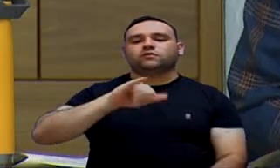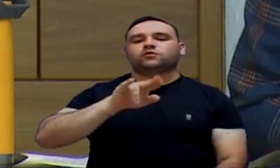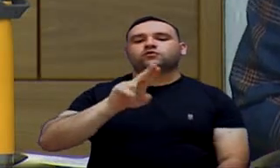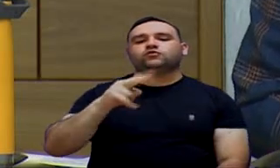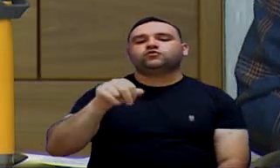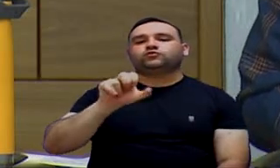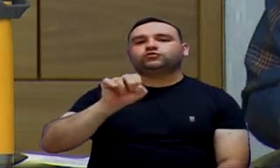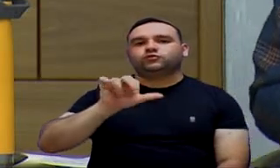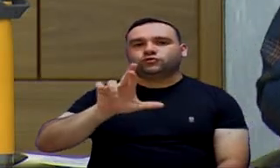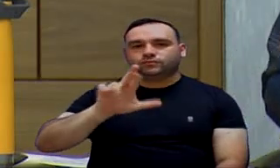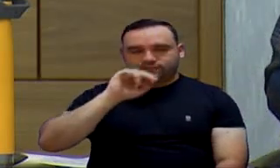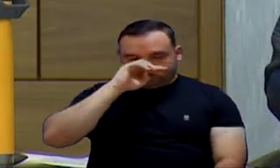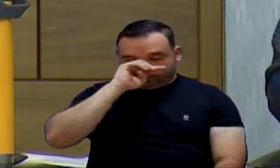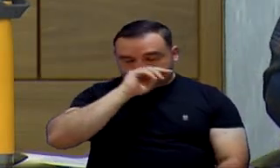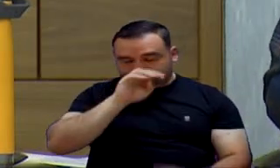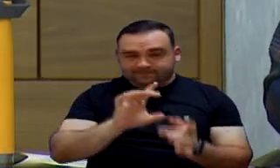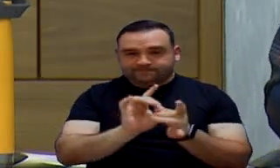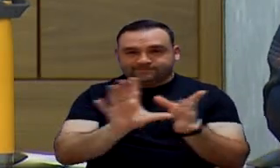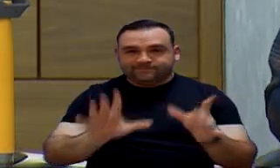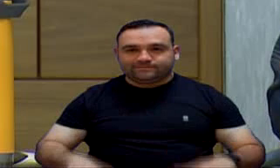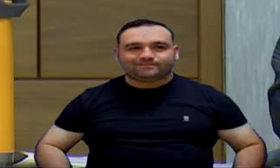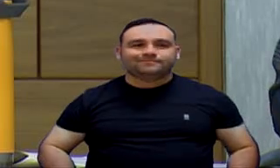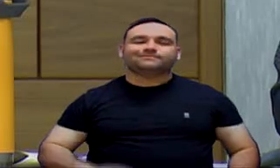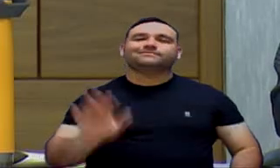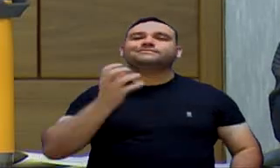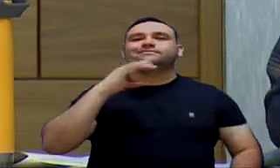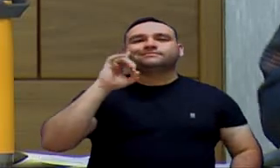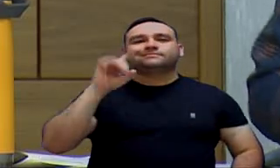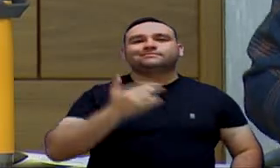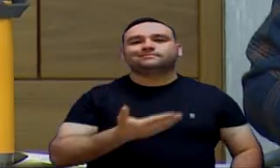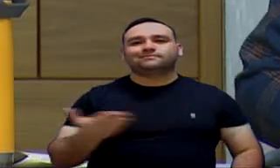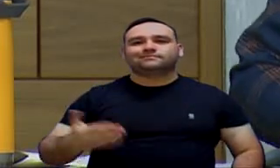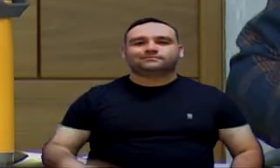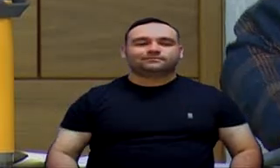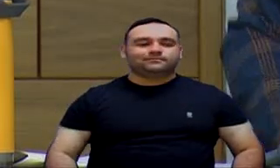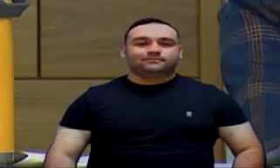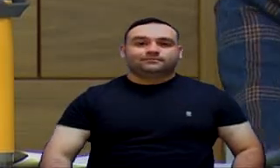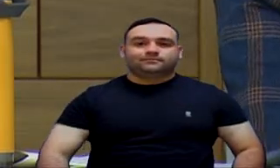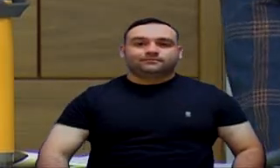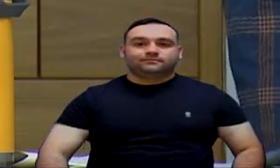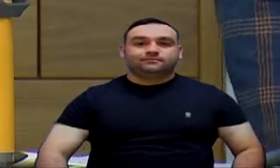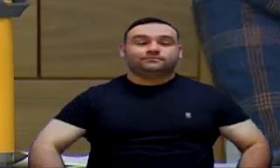por favor Júnior tenha microfone aberto Bom dia a todos cumprimentar